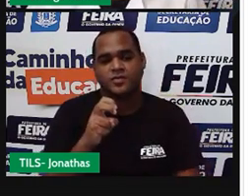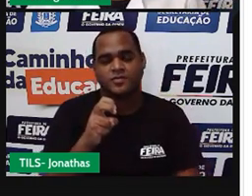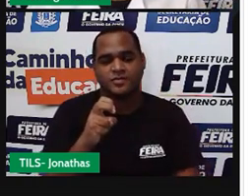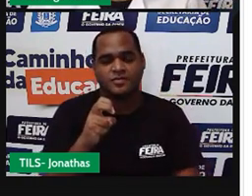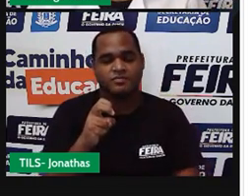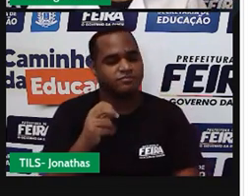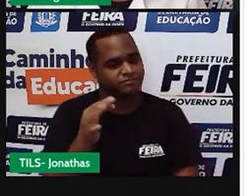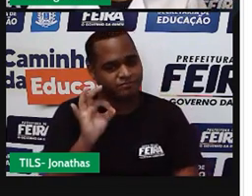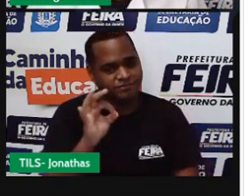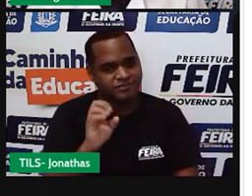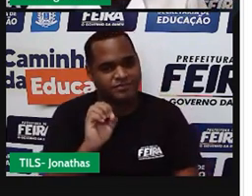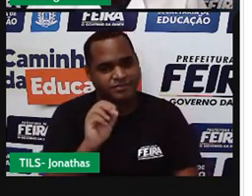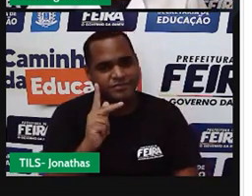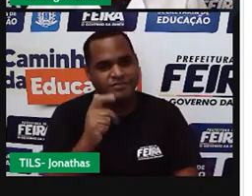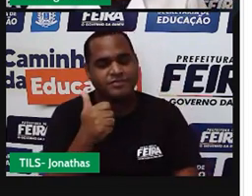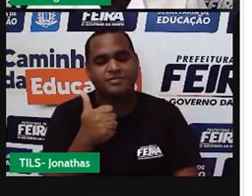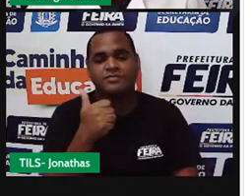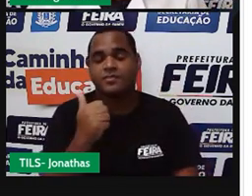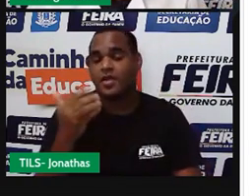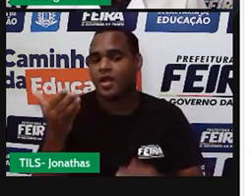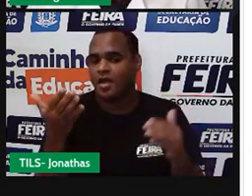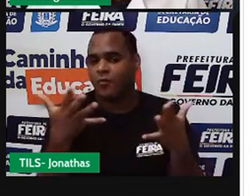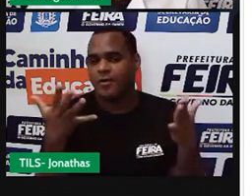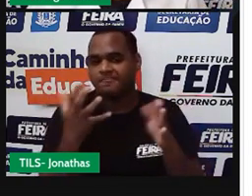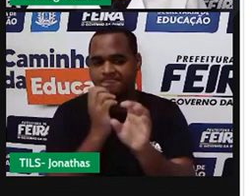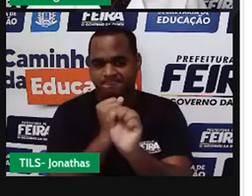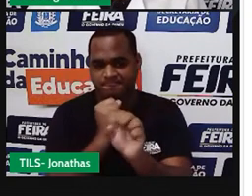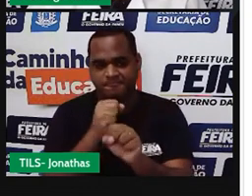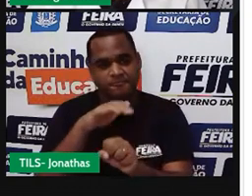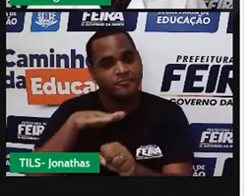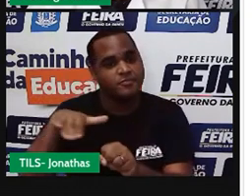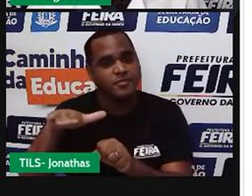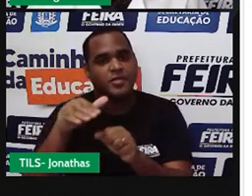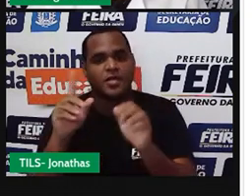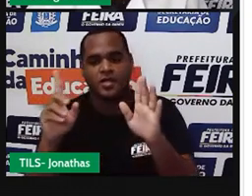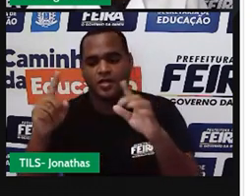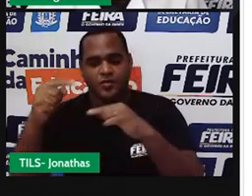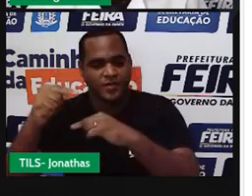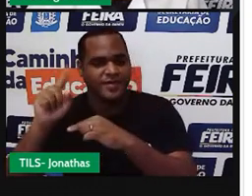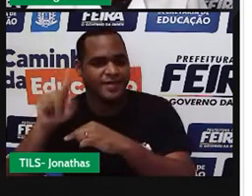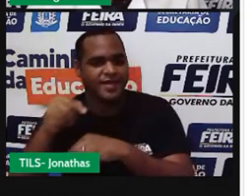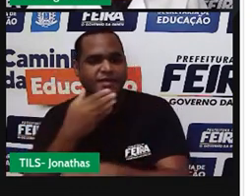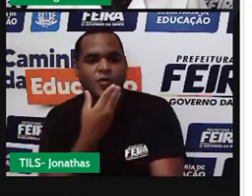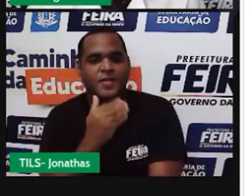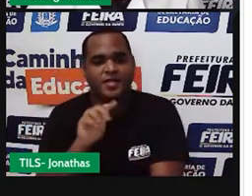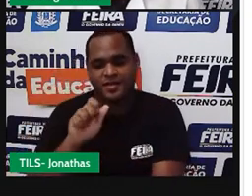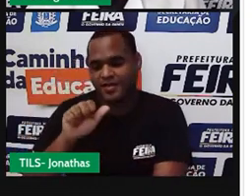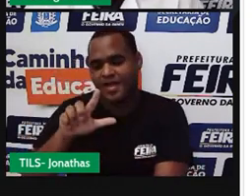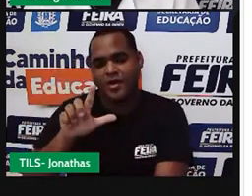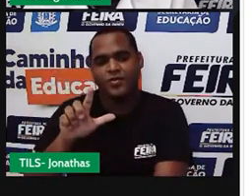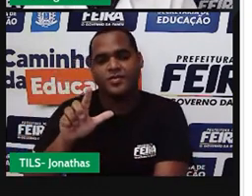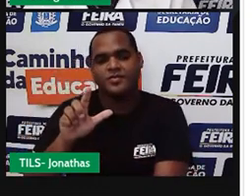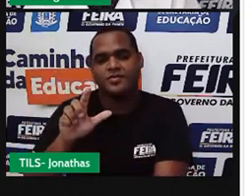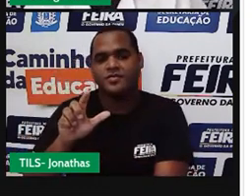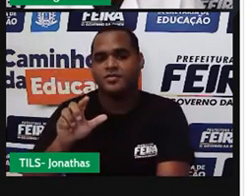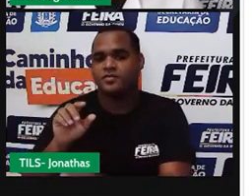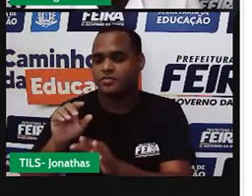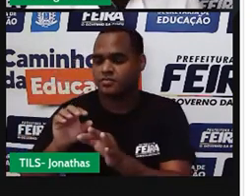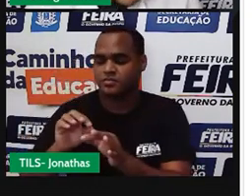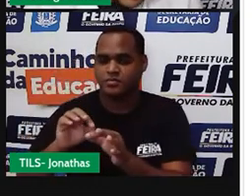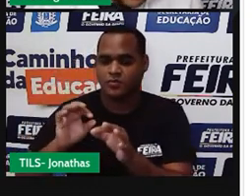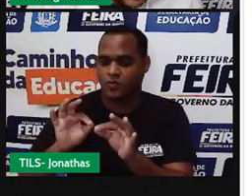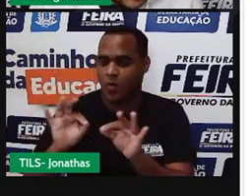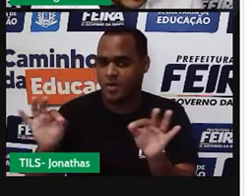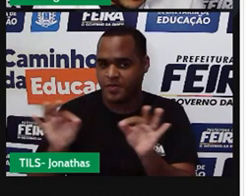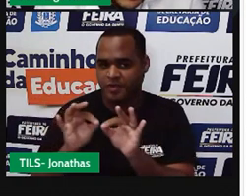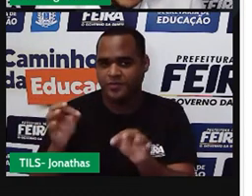25 certo agora vamos calcular a área do quadrado de Gael o comprimento do quadrado